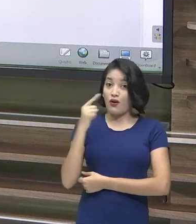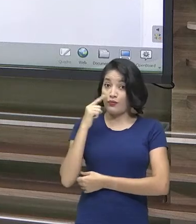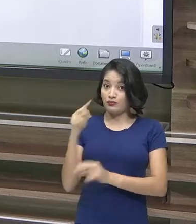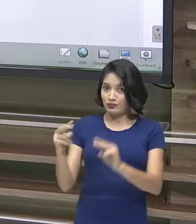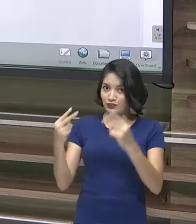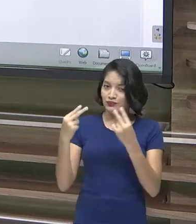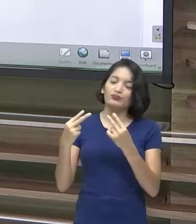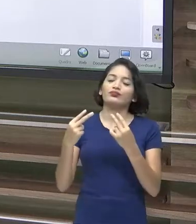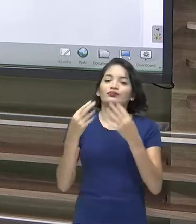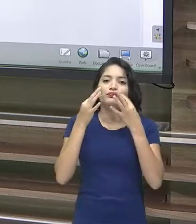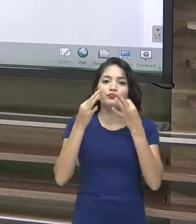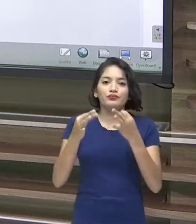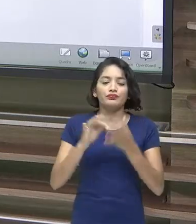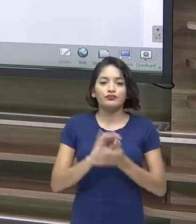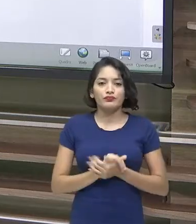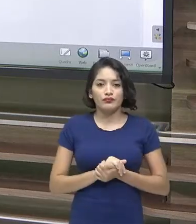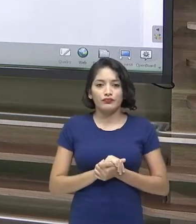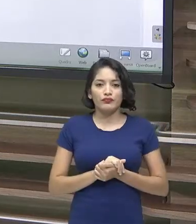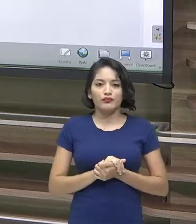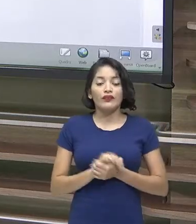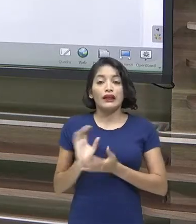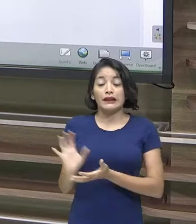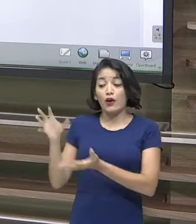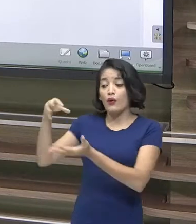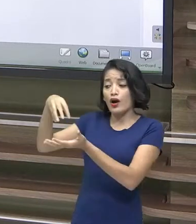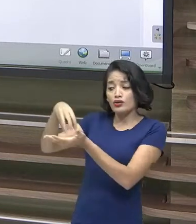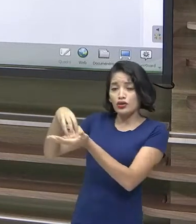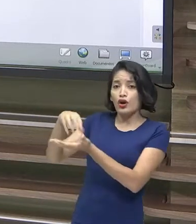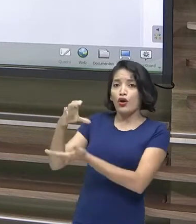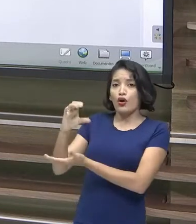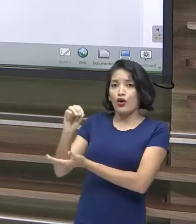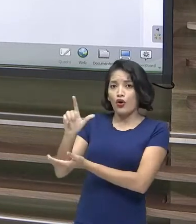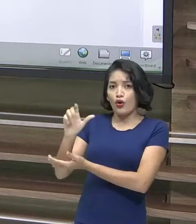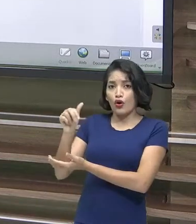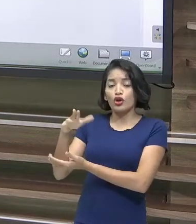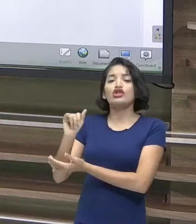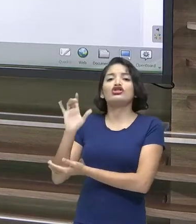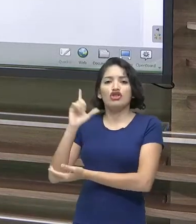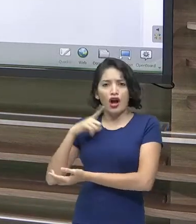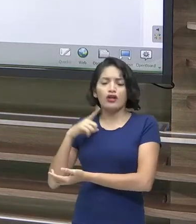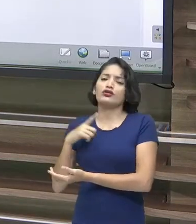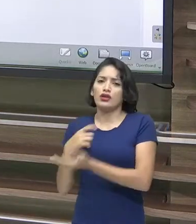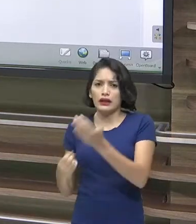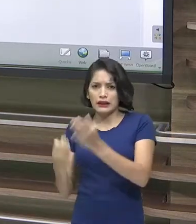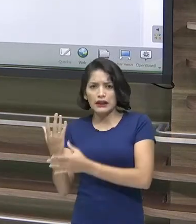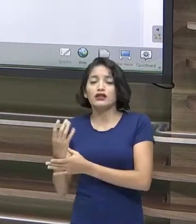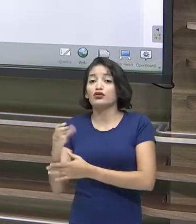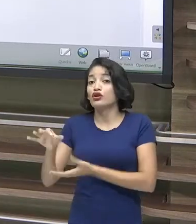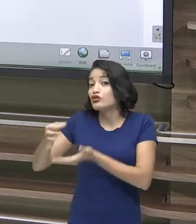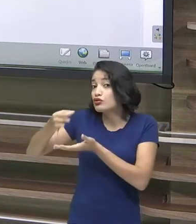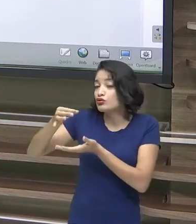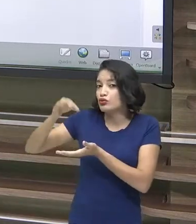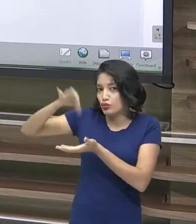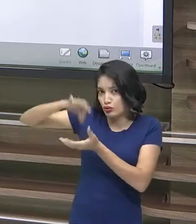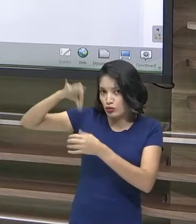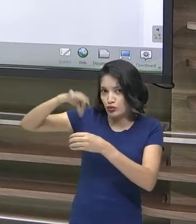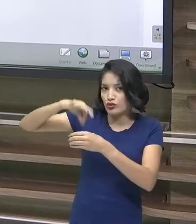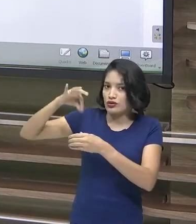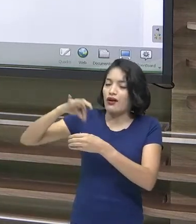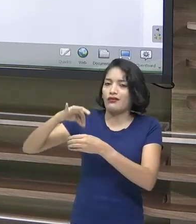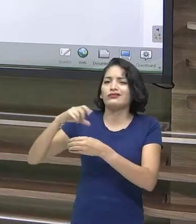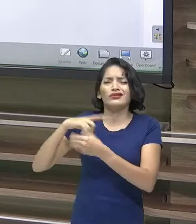professora. Vejam bem, as colônias já produziam seu próprio chá e com muita qualidade.